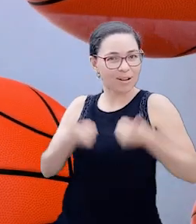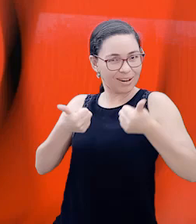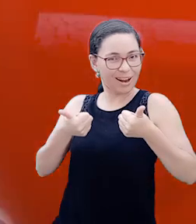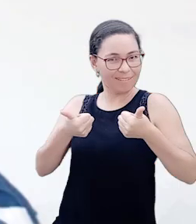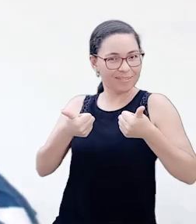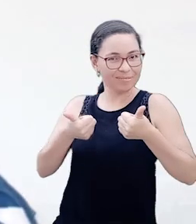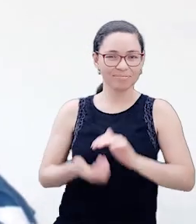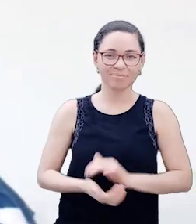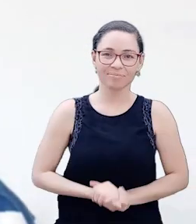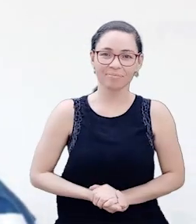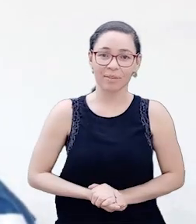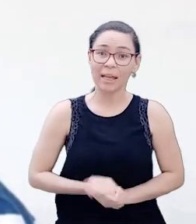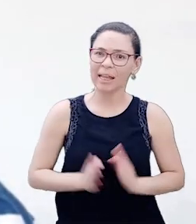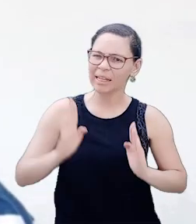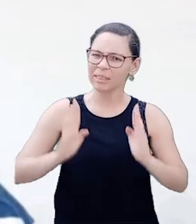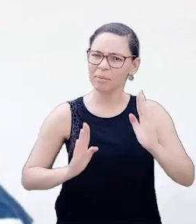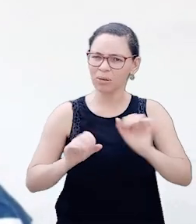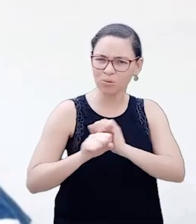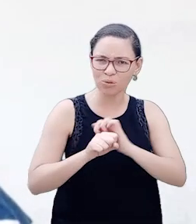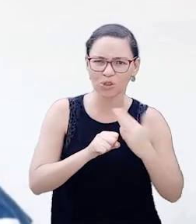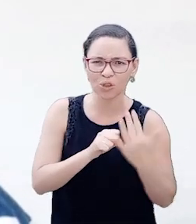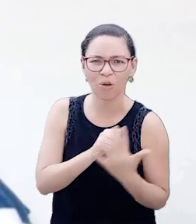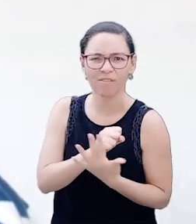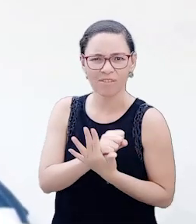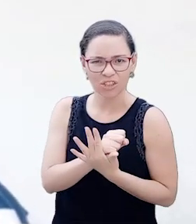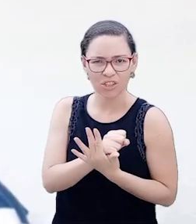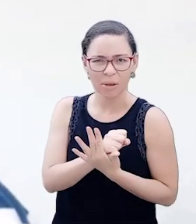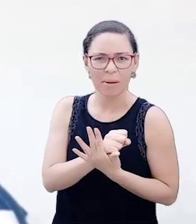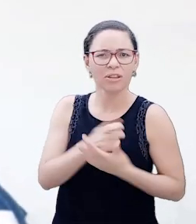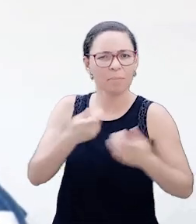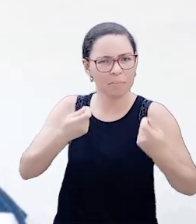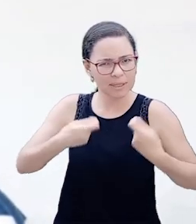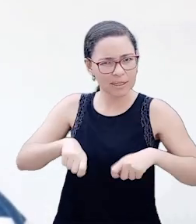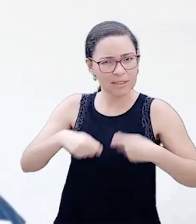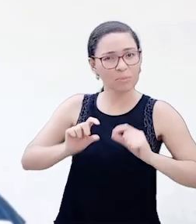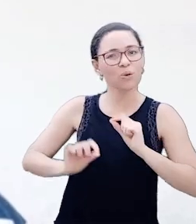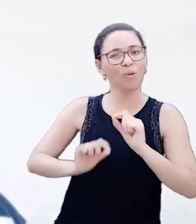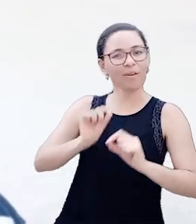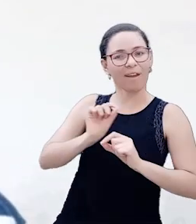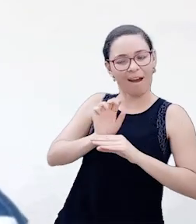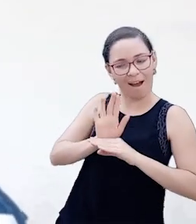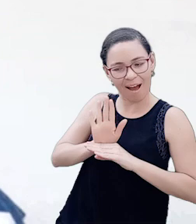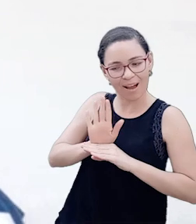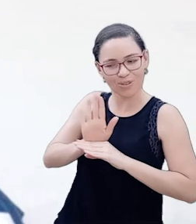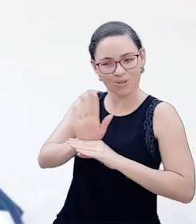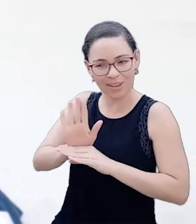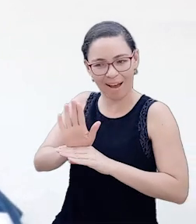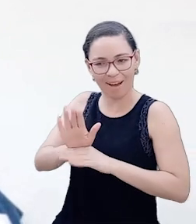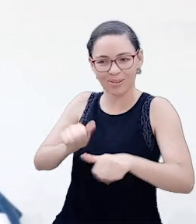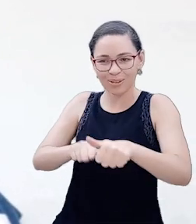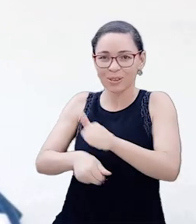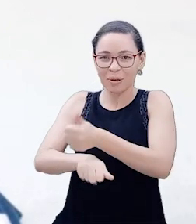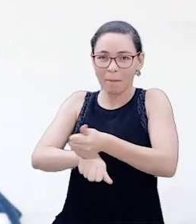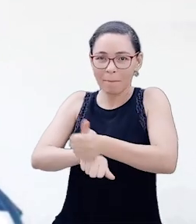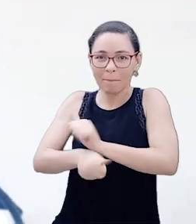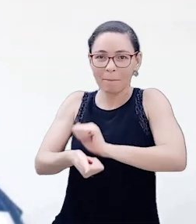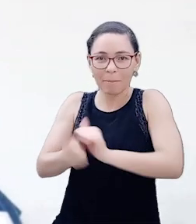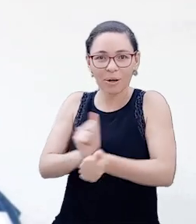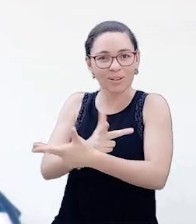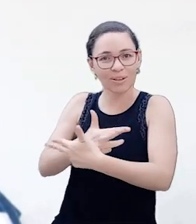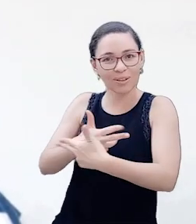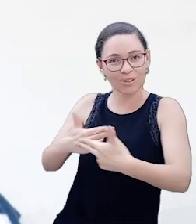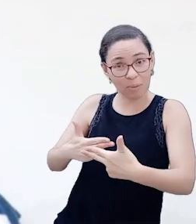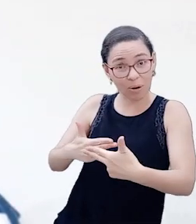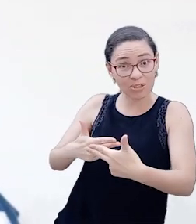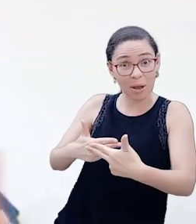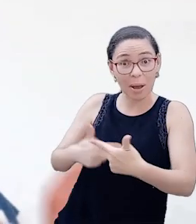superação. Durante esse período, nós tivemos que nos adaptar, inclusive enquanto profissionais que atuam no contexto do esporte. Por